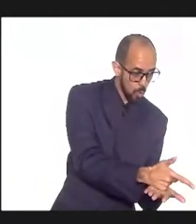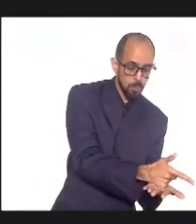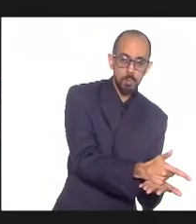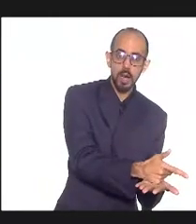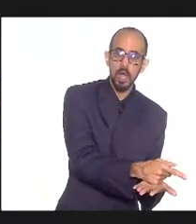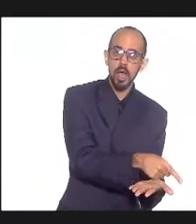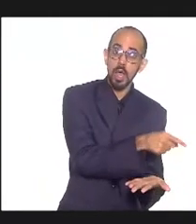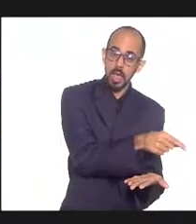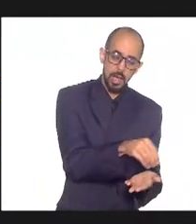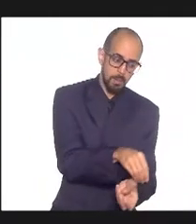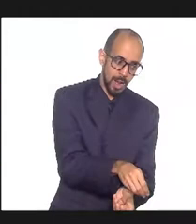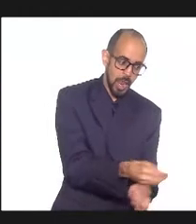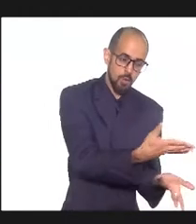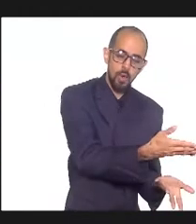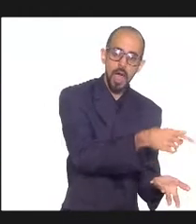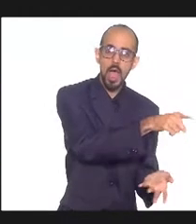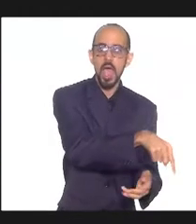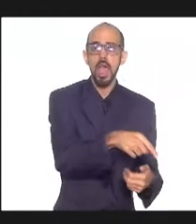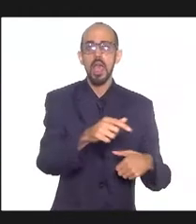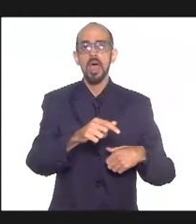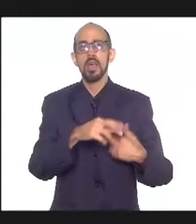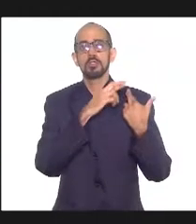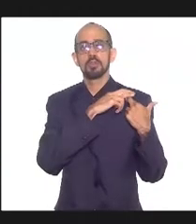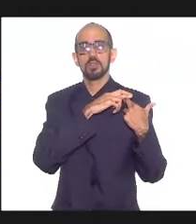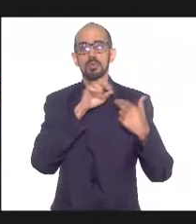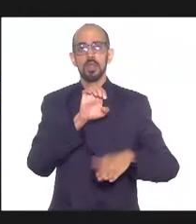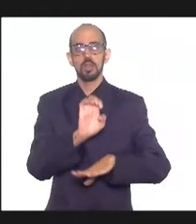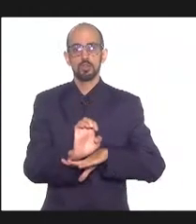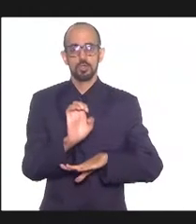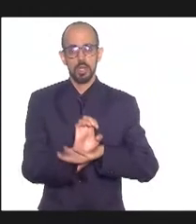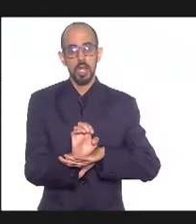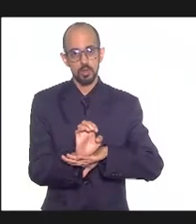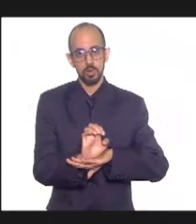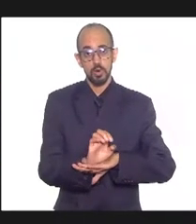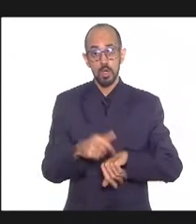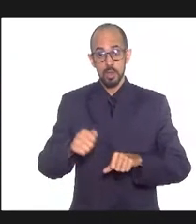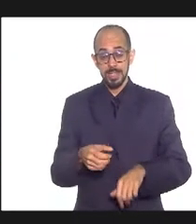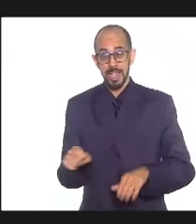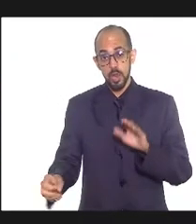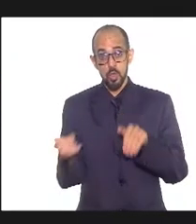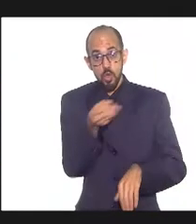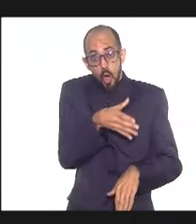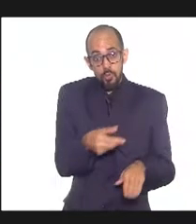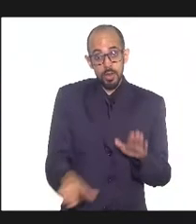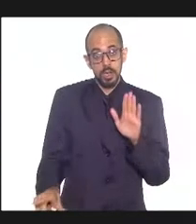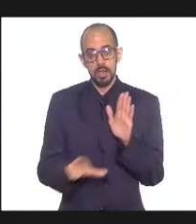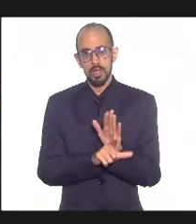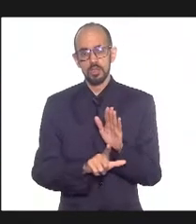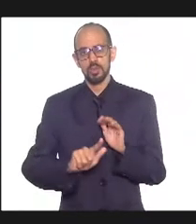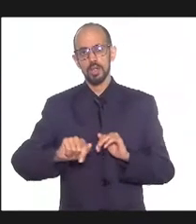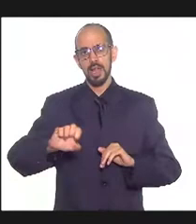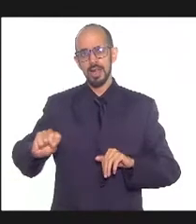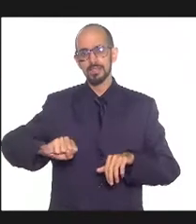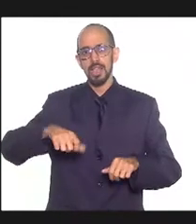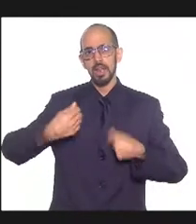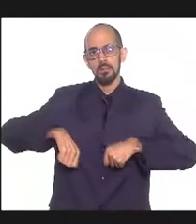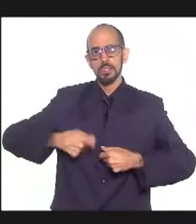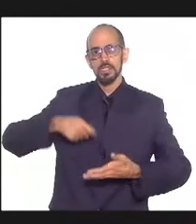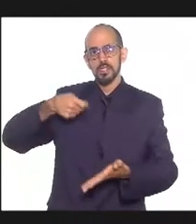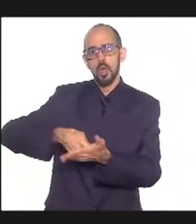Estados. E essa preocupação é uma preocupação importante diante da nova lei do gás, que a nova lei do gás, ela tem que cobrar